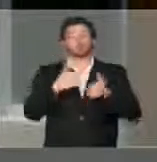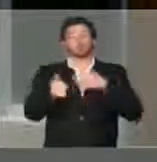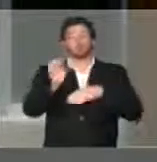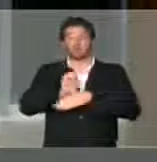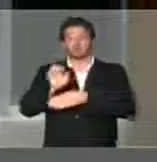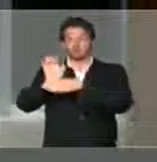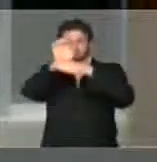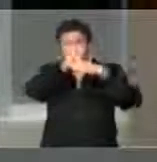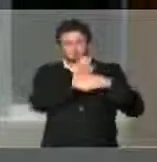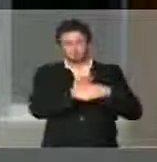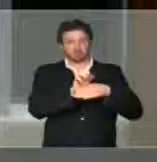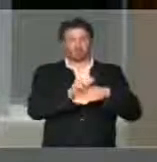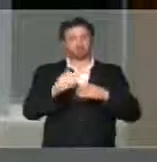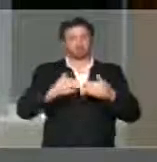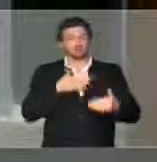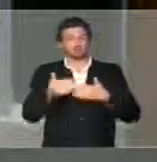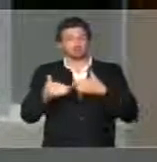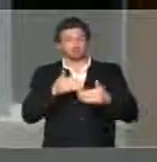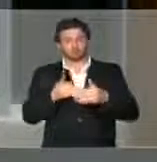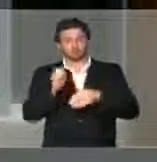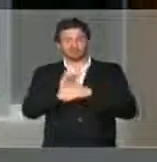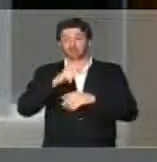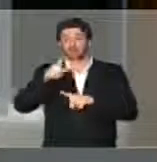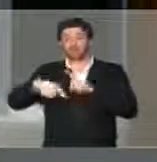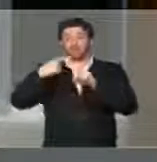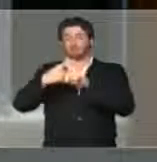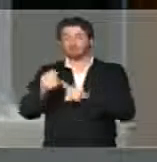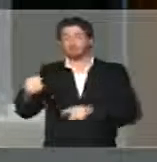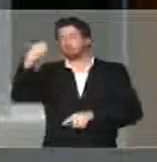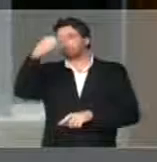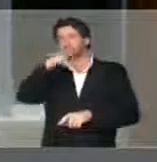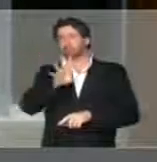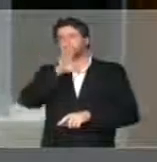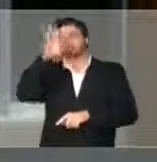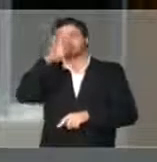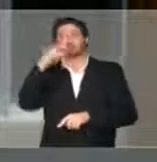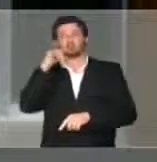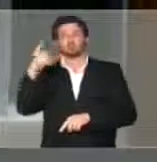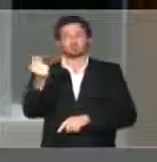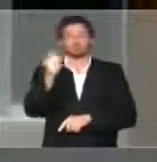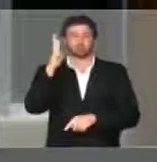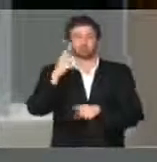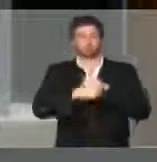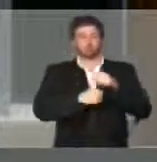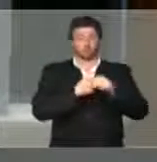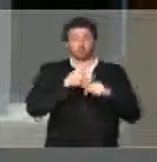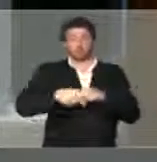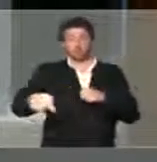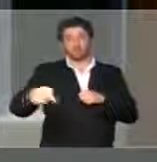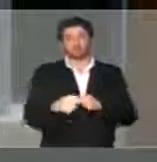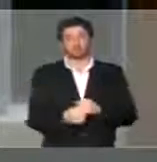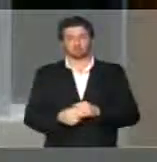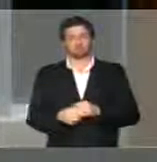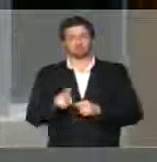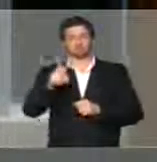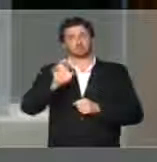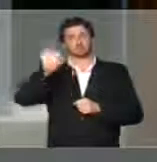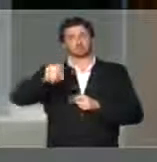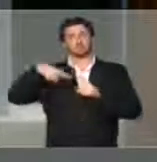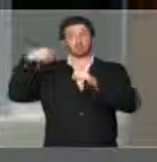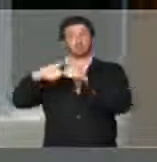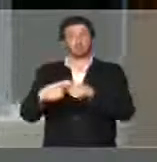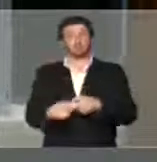estados, e de todos os estados tiveram já aumentos abusivos no preço da energia elétrica ao longo desse ano, aumentos que superaram